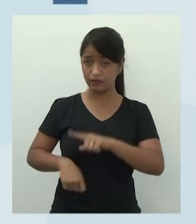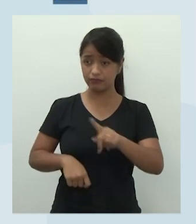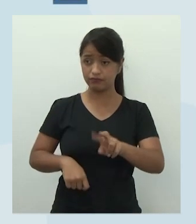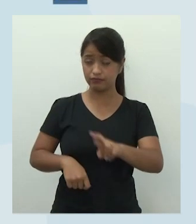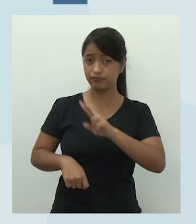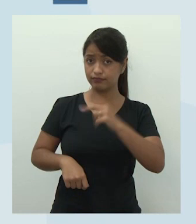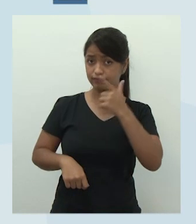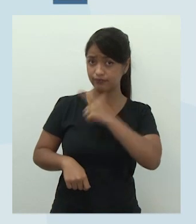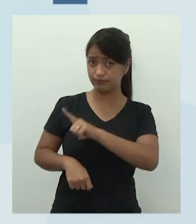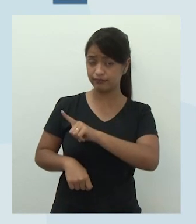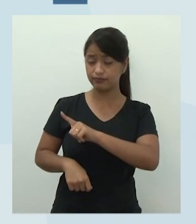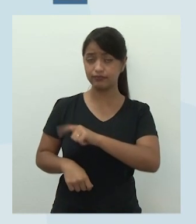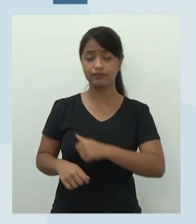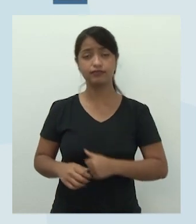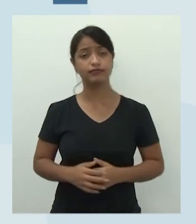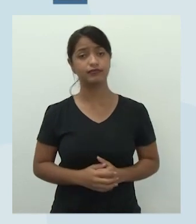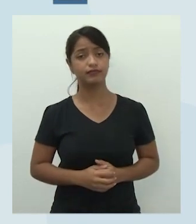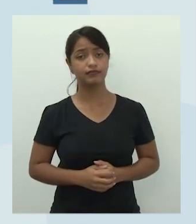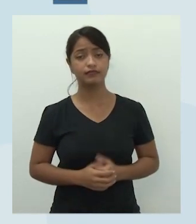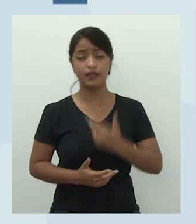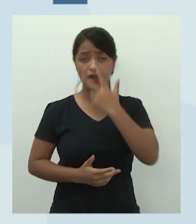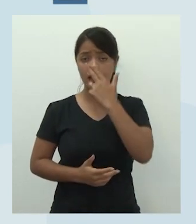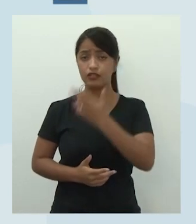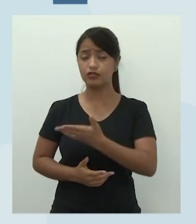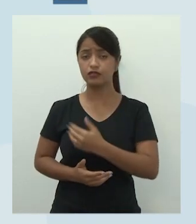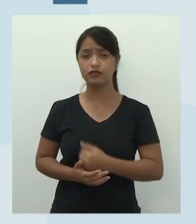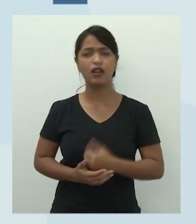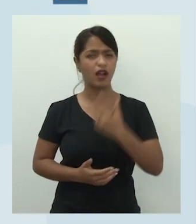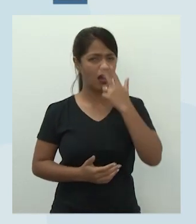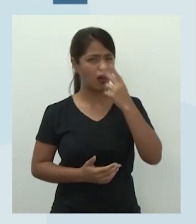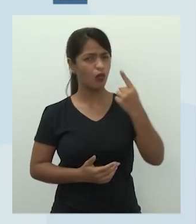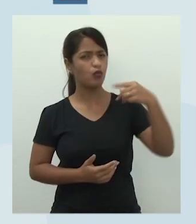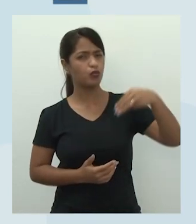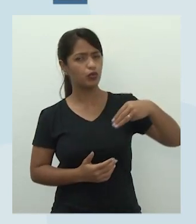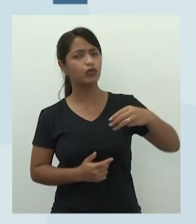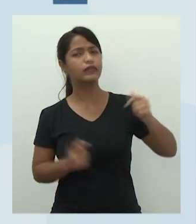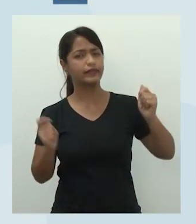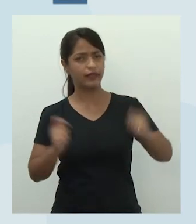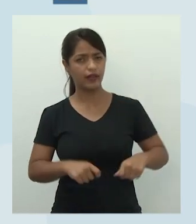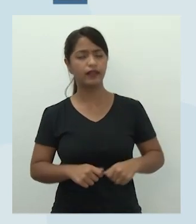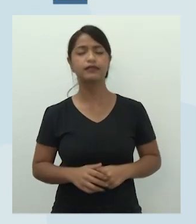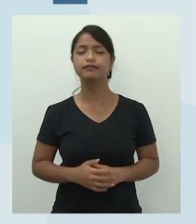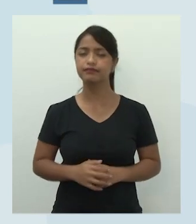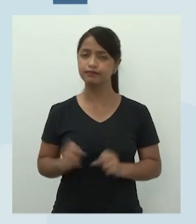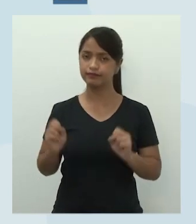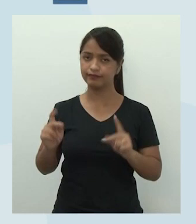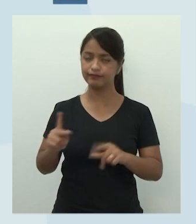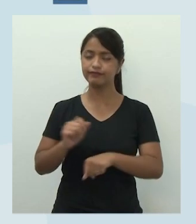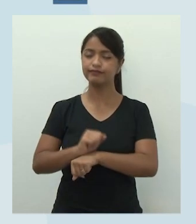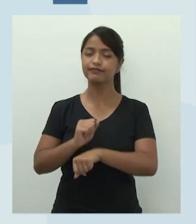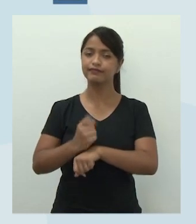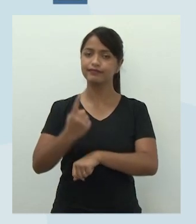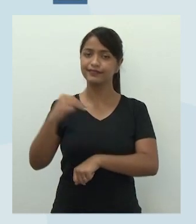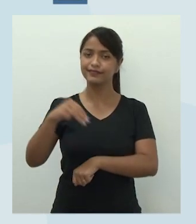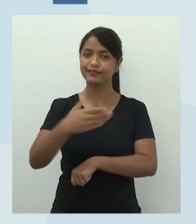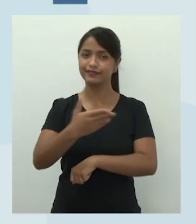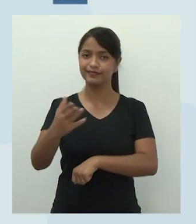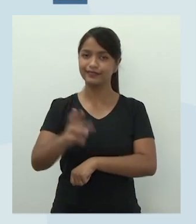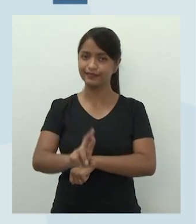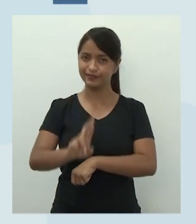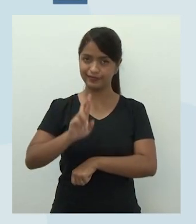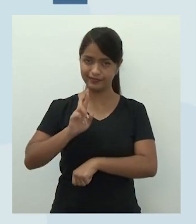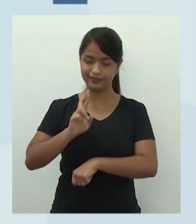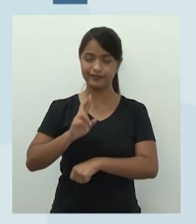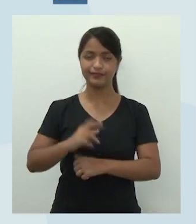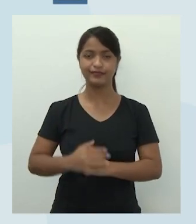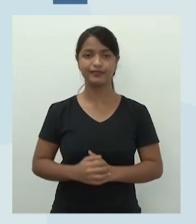consigam responder essas questões, professora Luíse? Eu acho que 1 minutinho só Um tá minuto? bom, né? Então, daremos 1 minuto para que vocês registrem